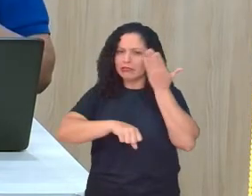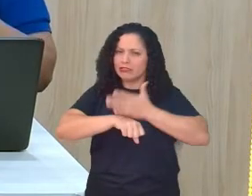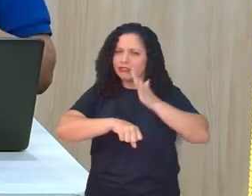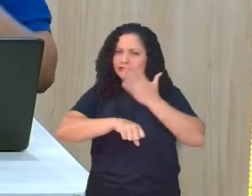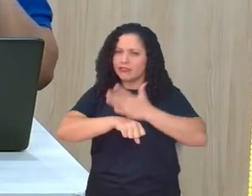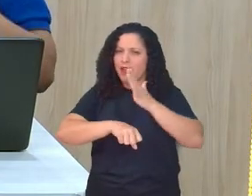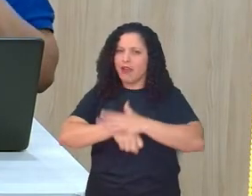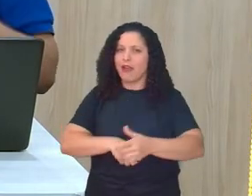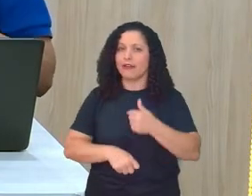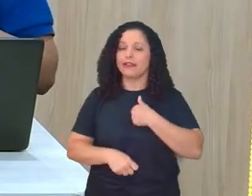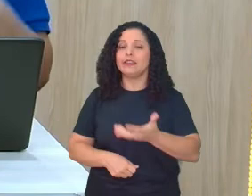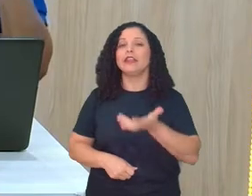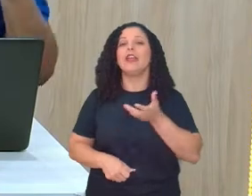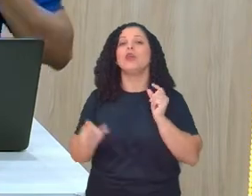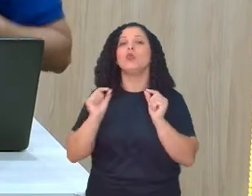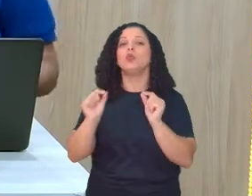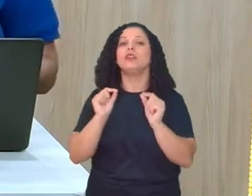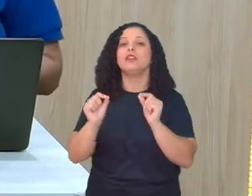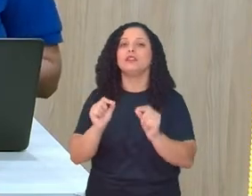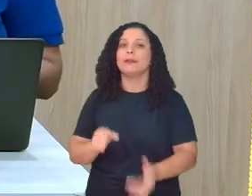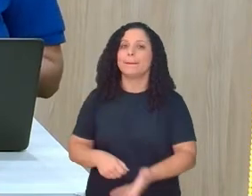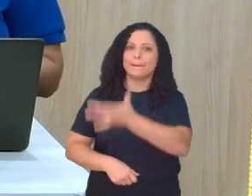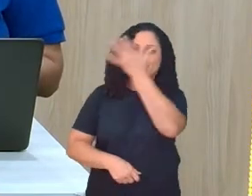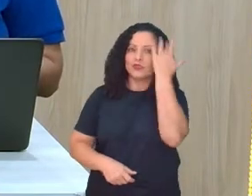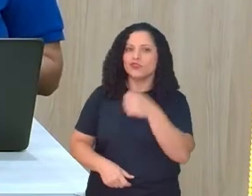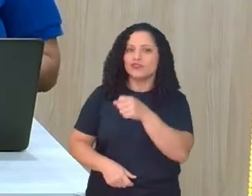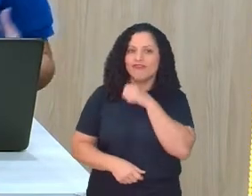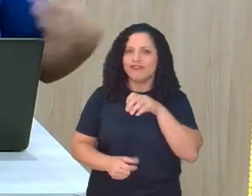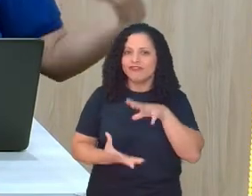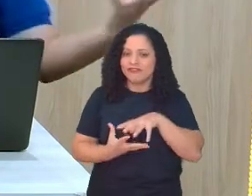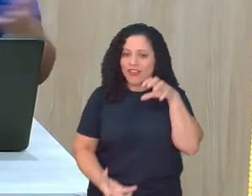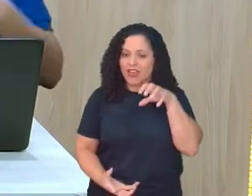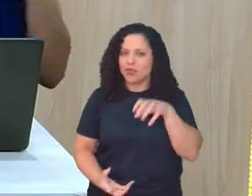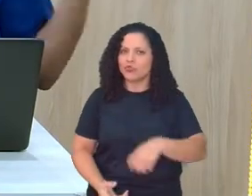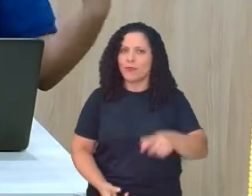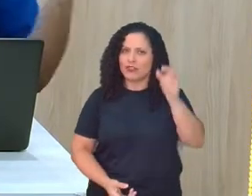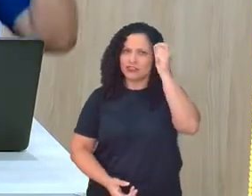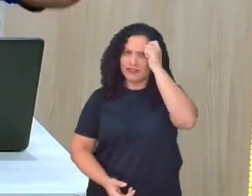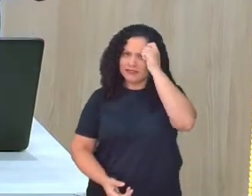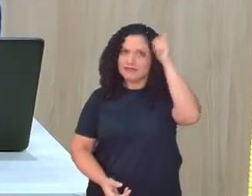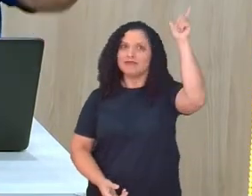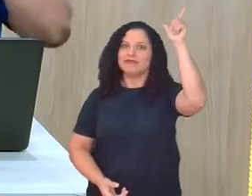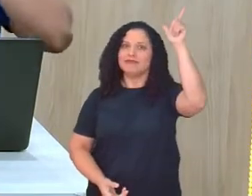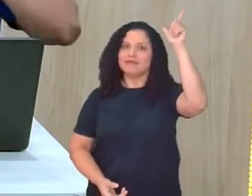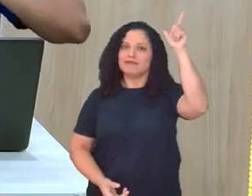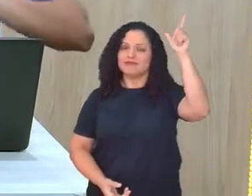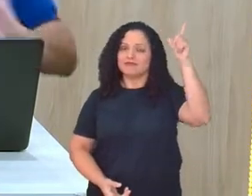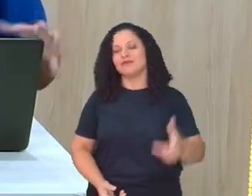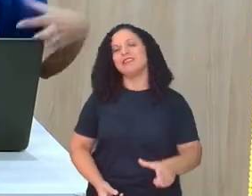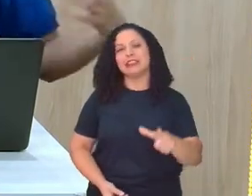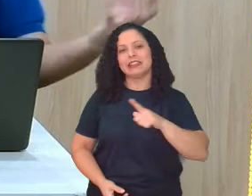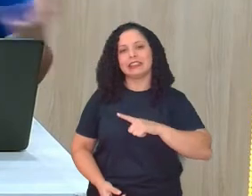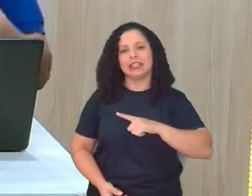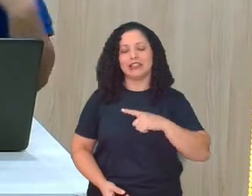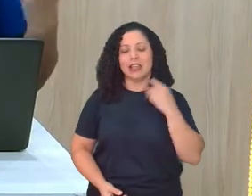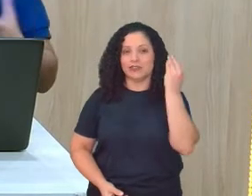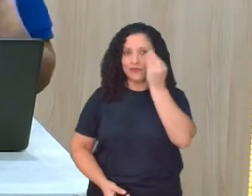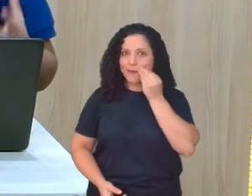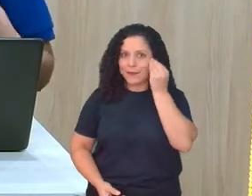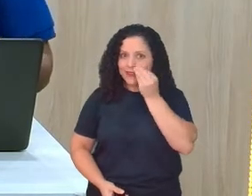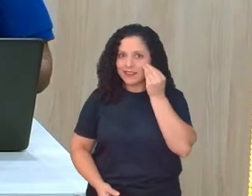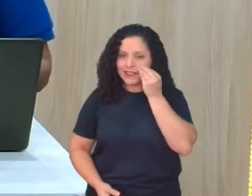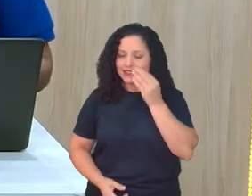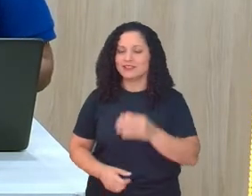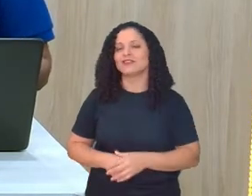quê? Queremos ser o quê? Velhinhos e lúcidos. Então, tentem fazer Experientes mesmo. lúcidos. Experimentem